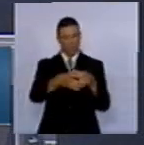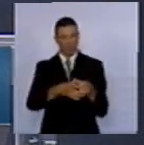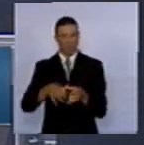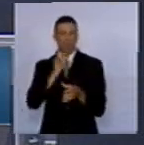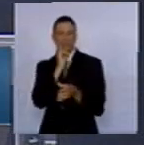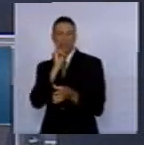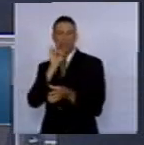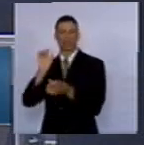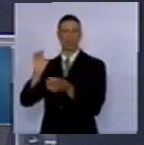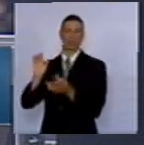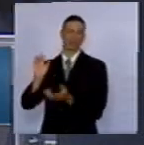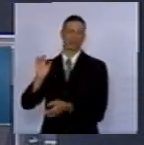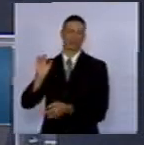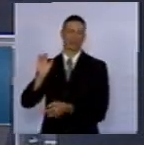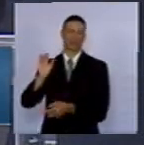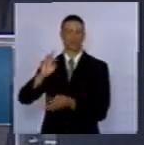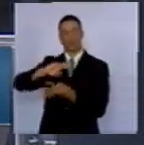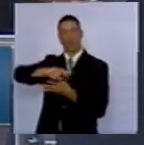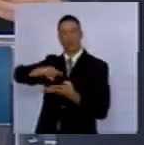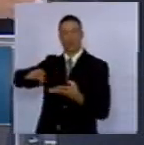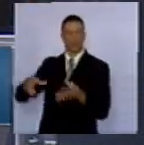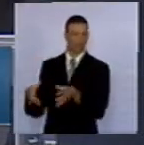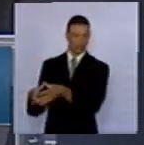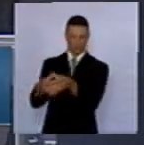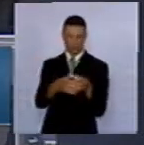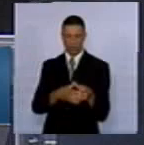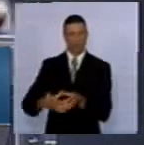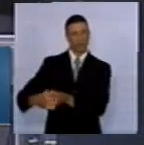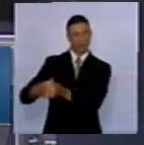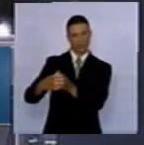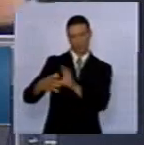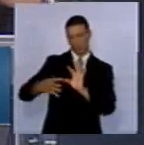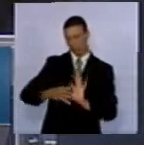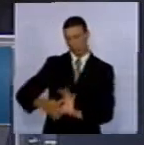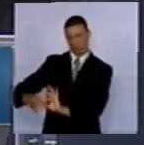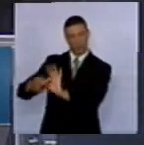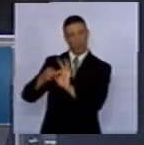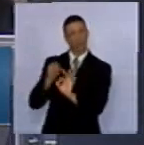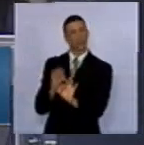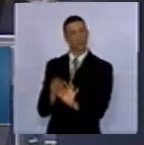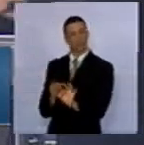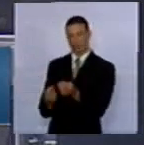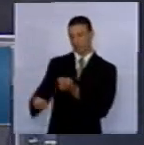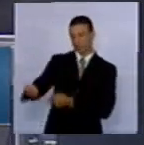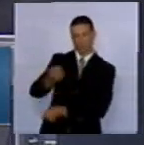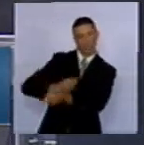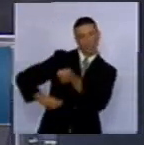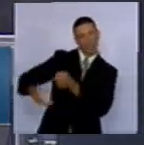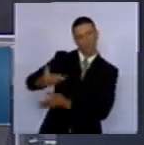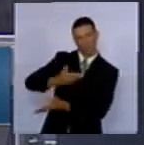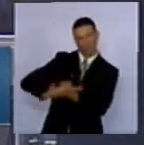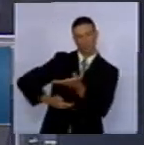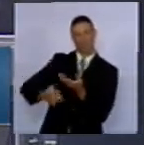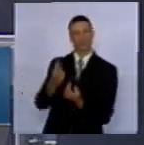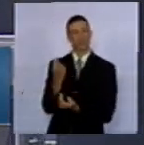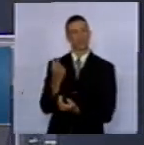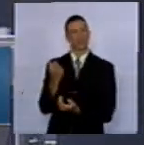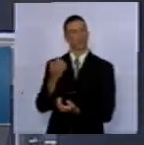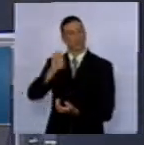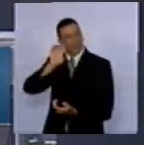como Fidelity o achar o bartle fazem parte de vários grupos fazem parte do timeline do Disney com participação acionária